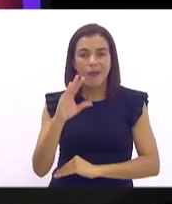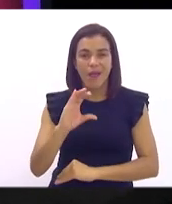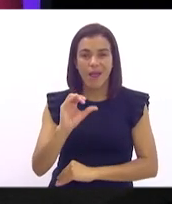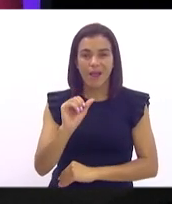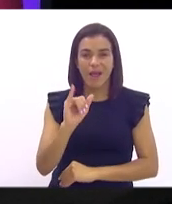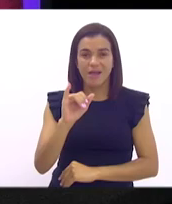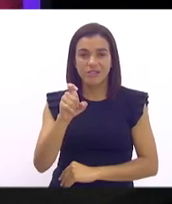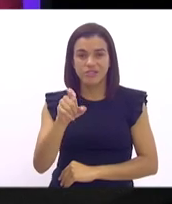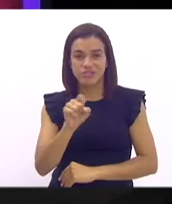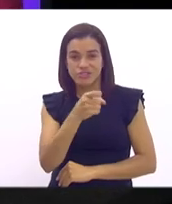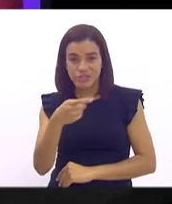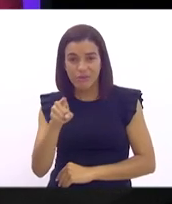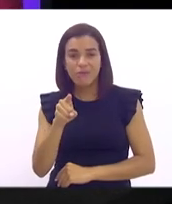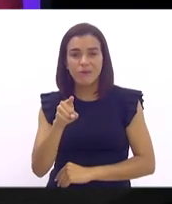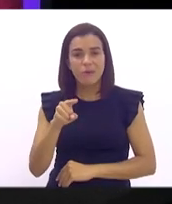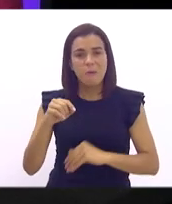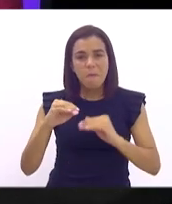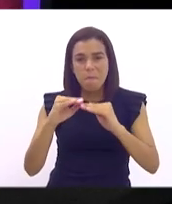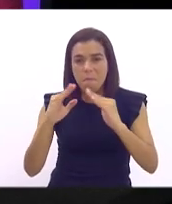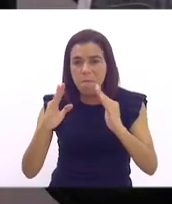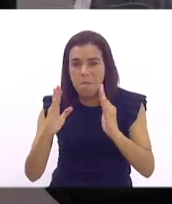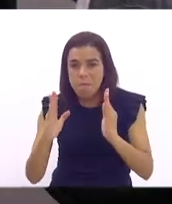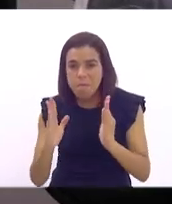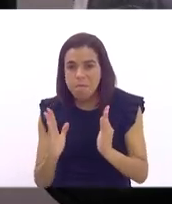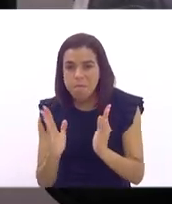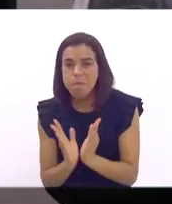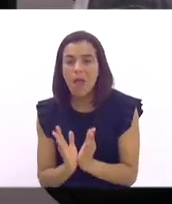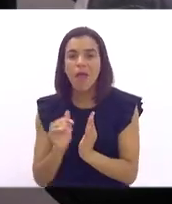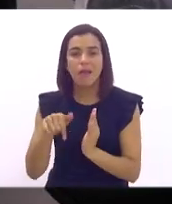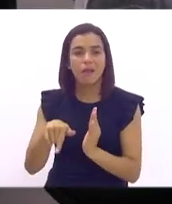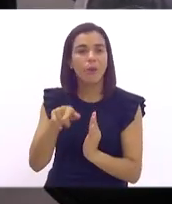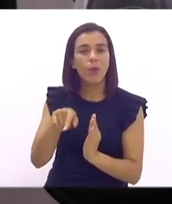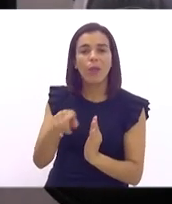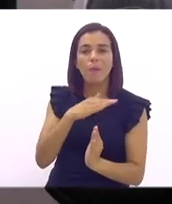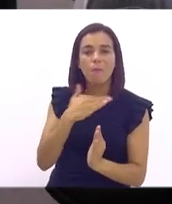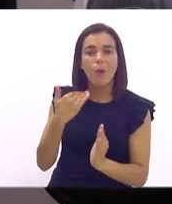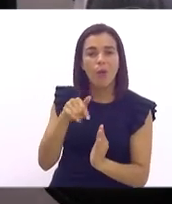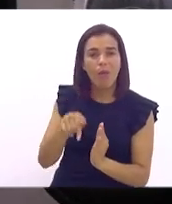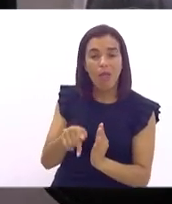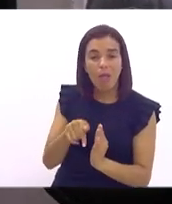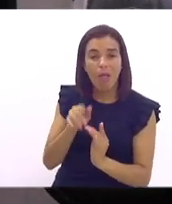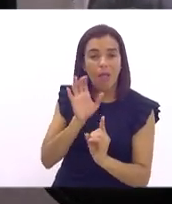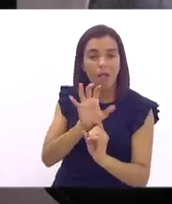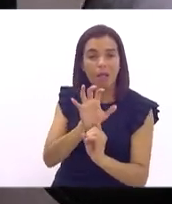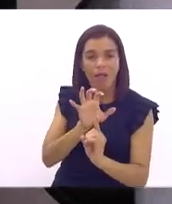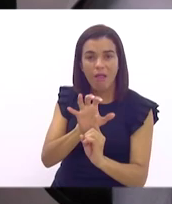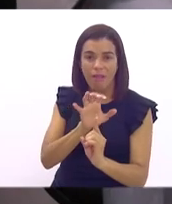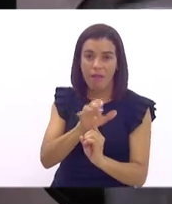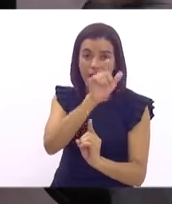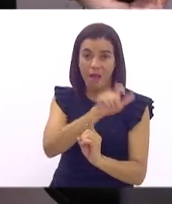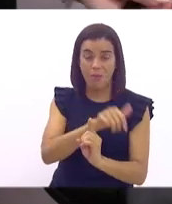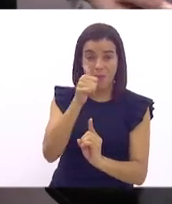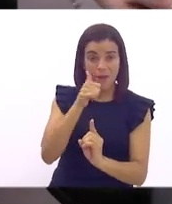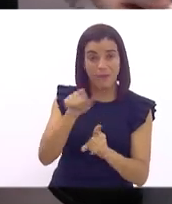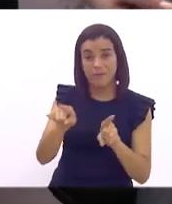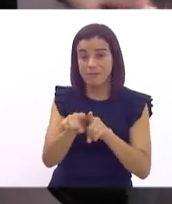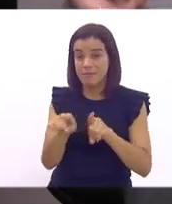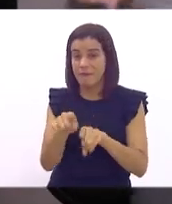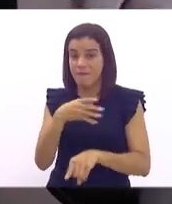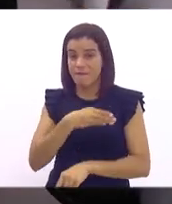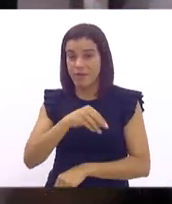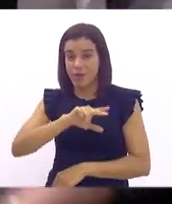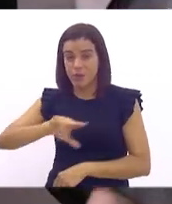enfim, micro-miniaturas, né, do caixão, ou seja, ameaçando ela e os filhos, né? E aí, num primeiro momento,